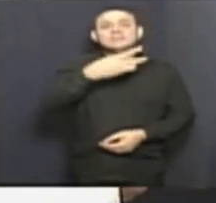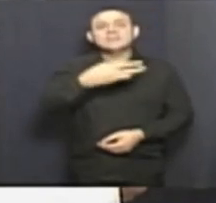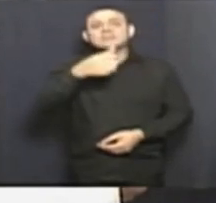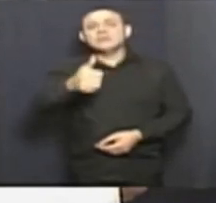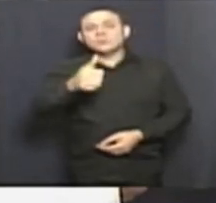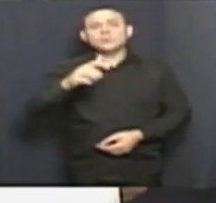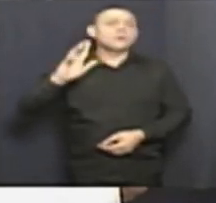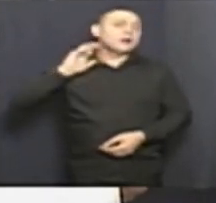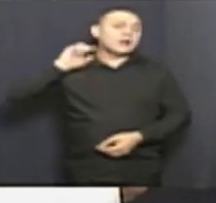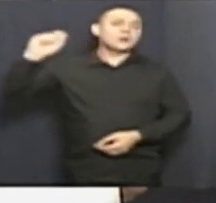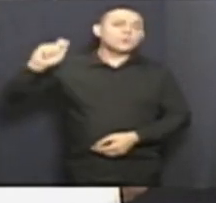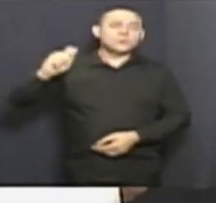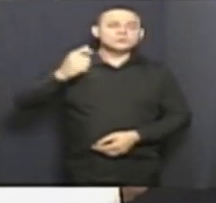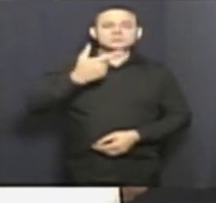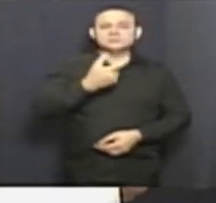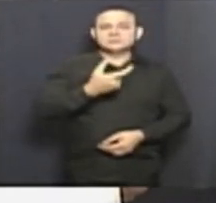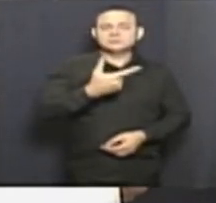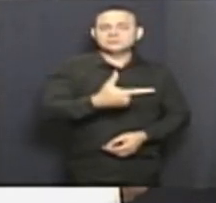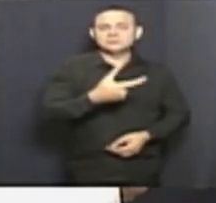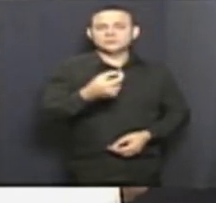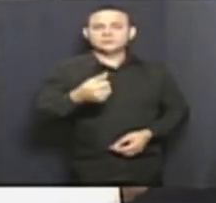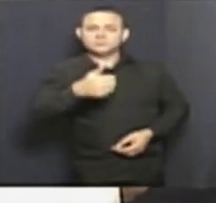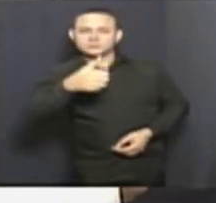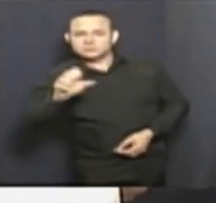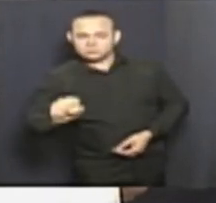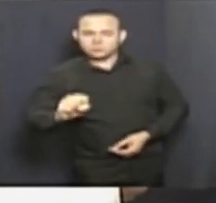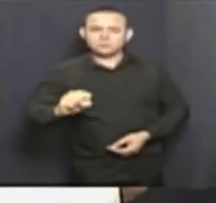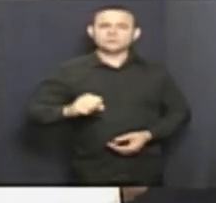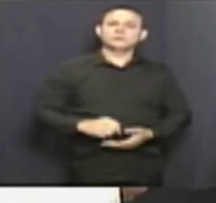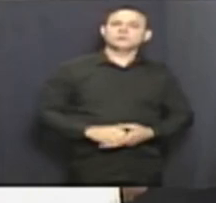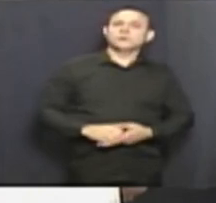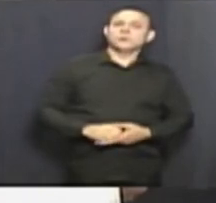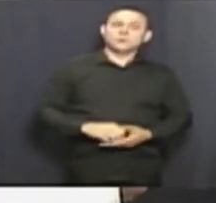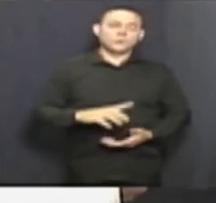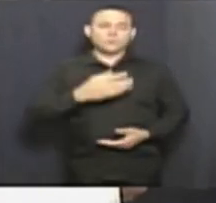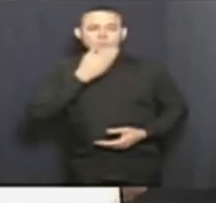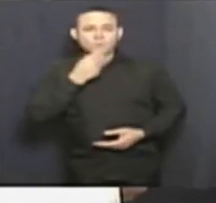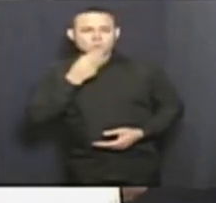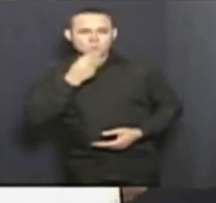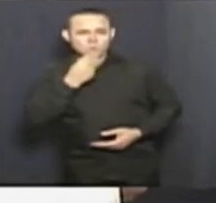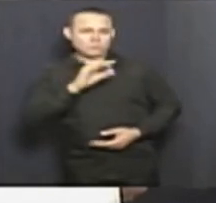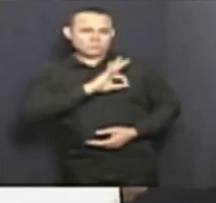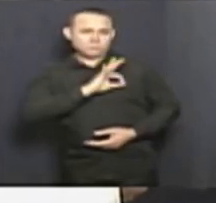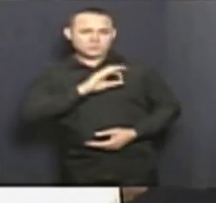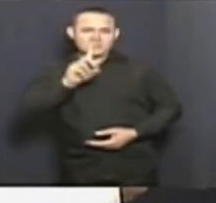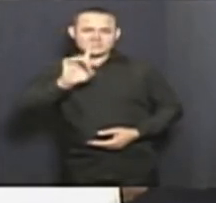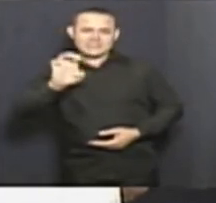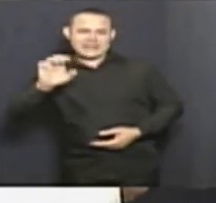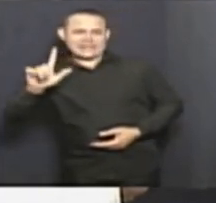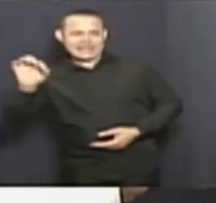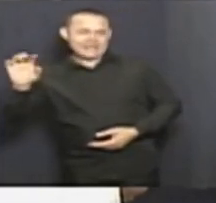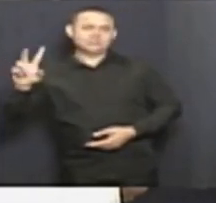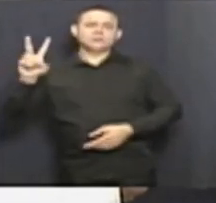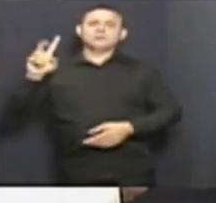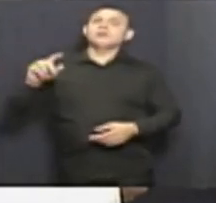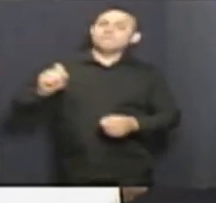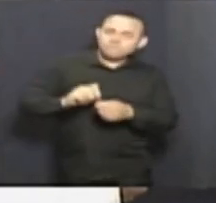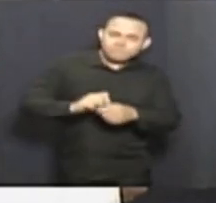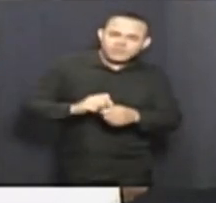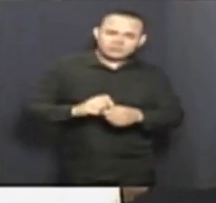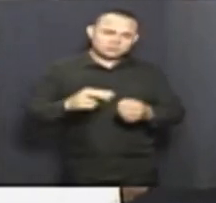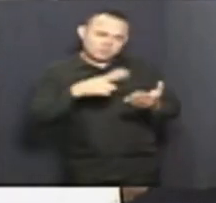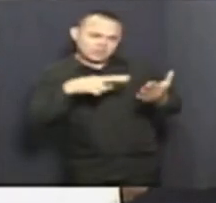de 2018 o delegado de polícia federal fez um relatório conclusivo e